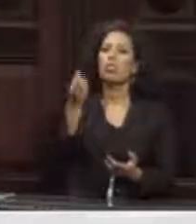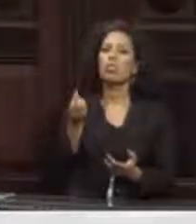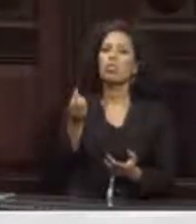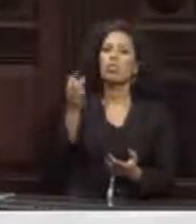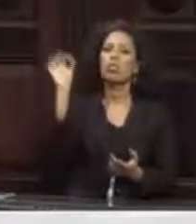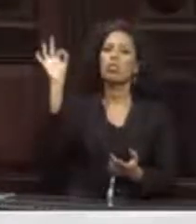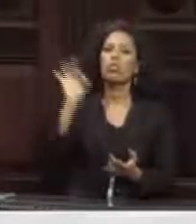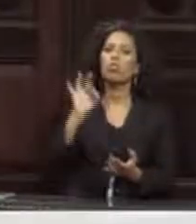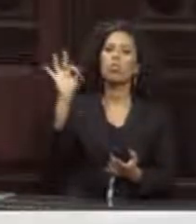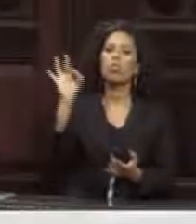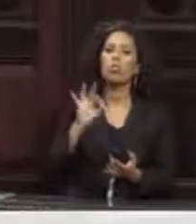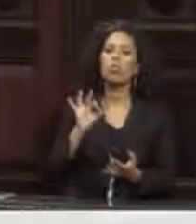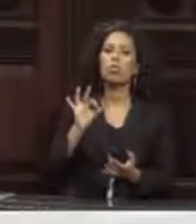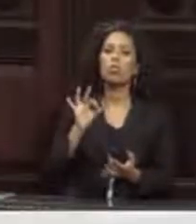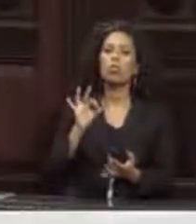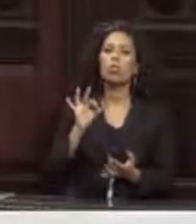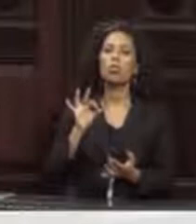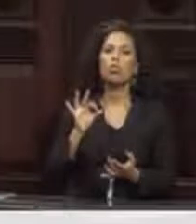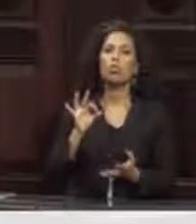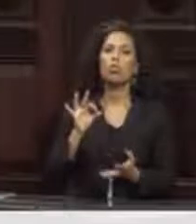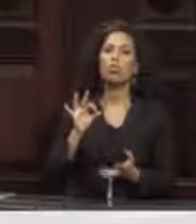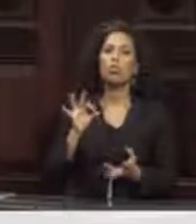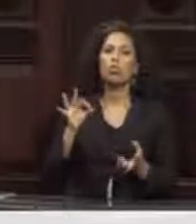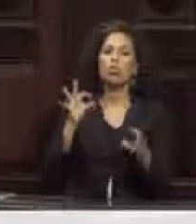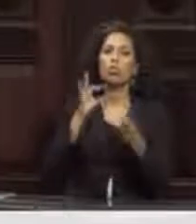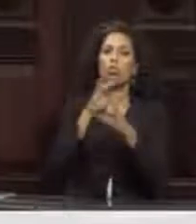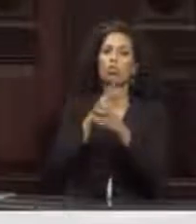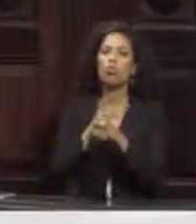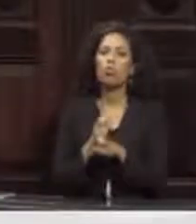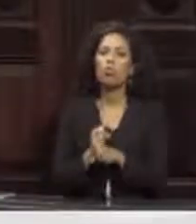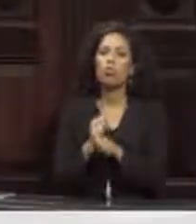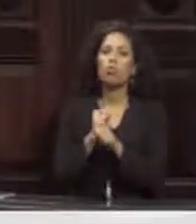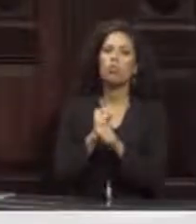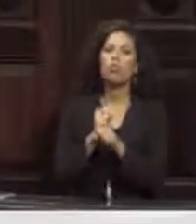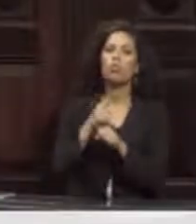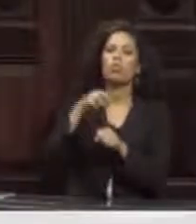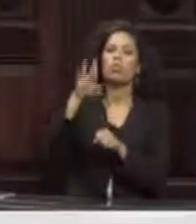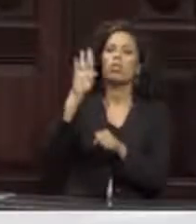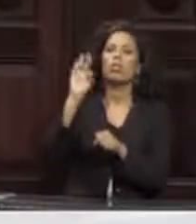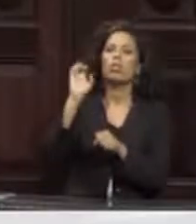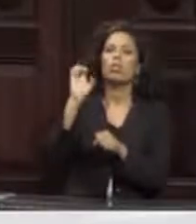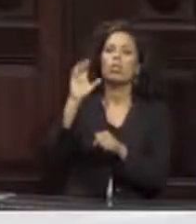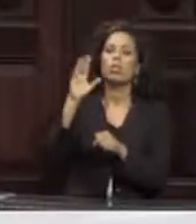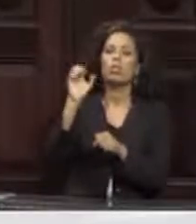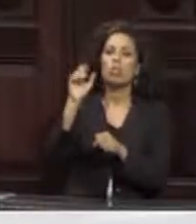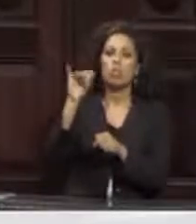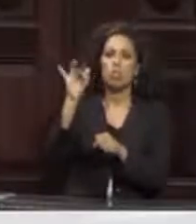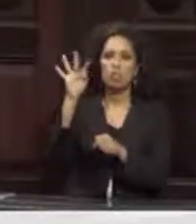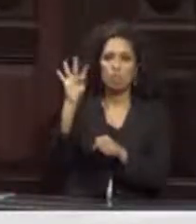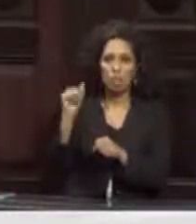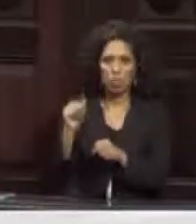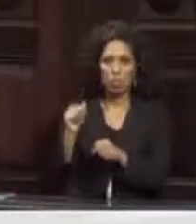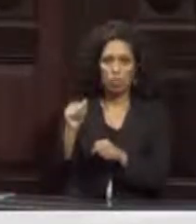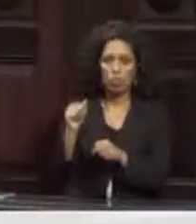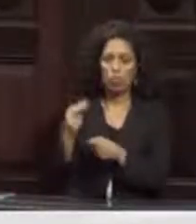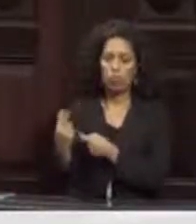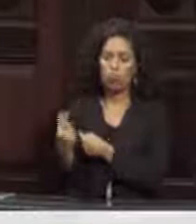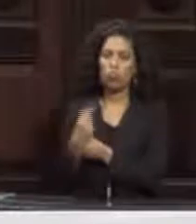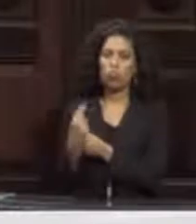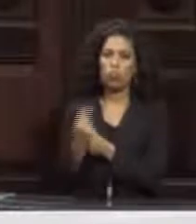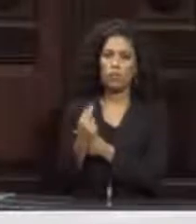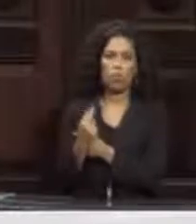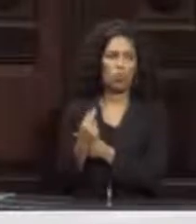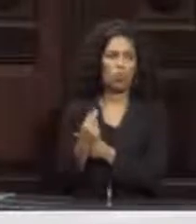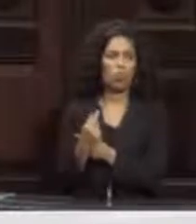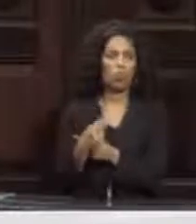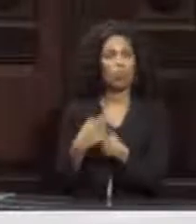236% do valor total da receita corrente líquida comprometido com empréstimos. Ou